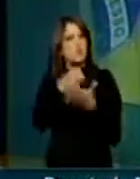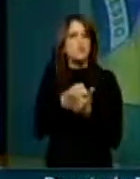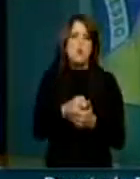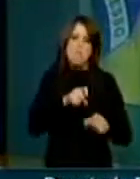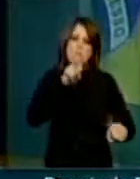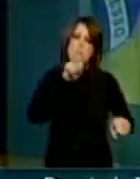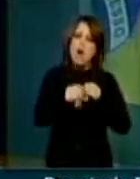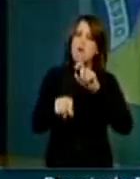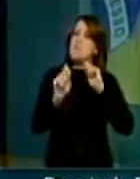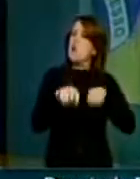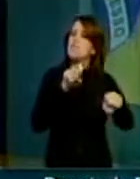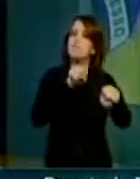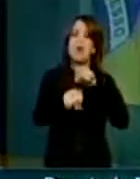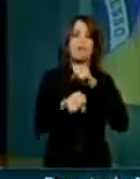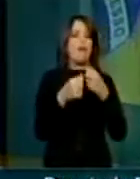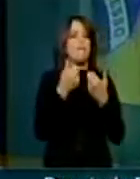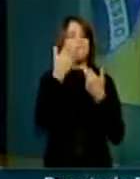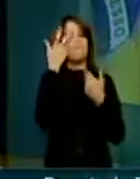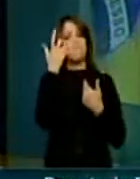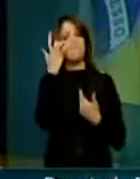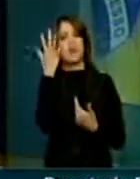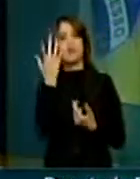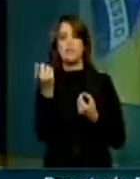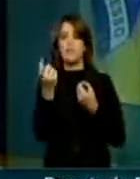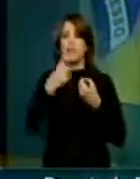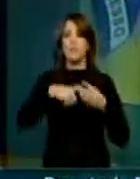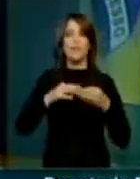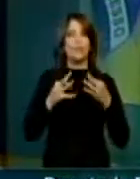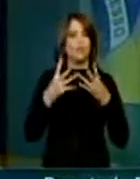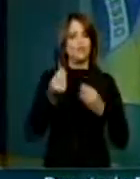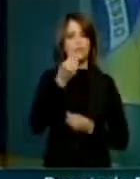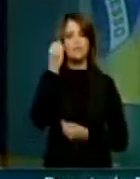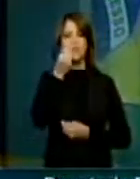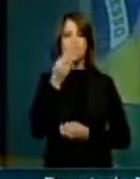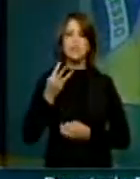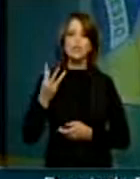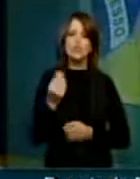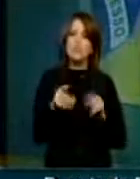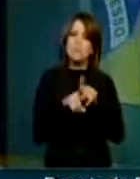e poderia ser eliminado. Um retorno de uma experiência de